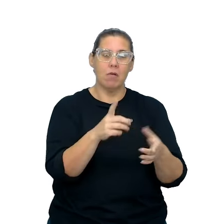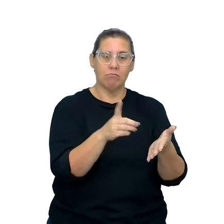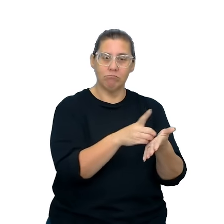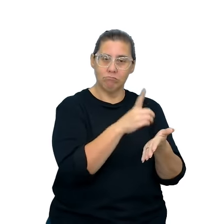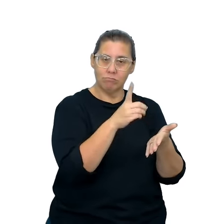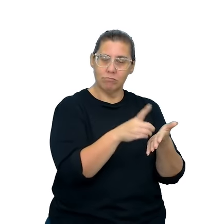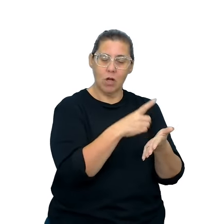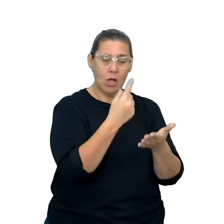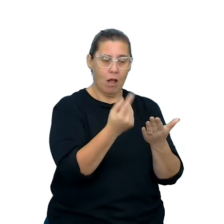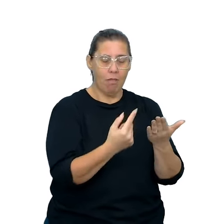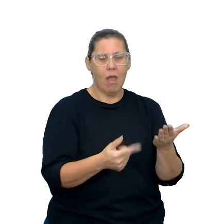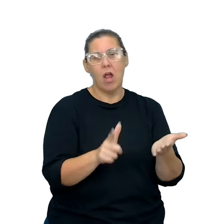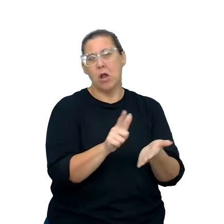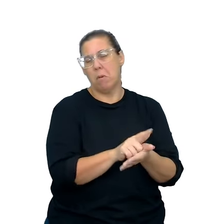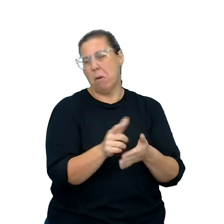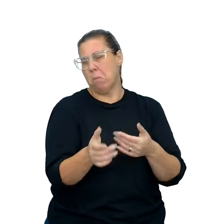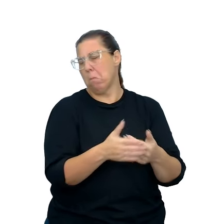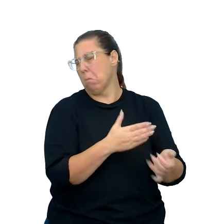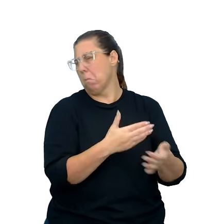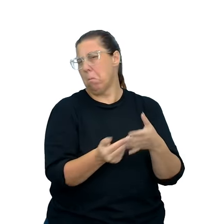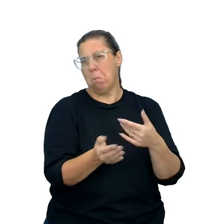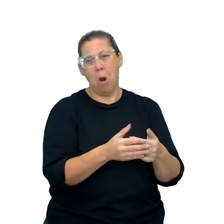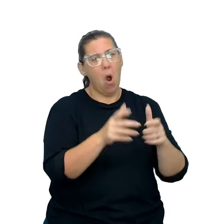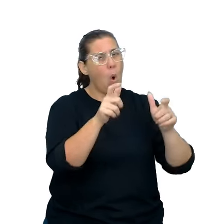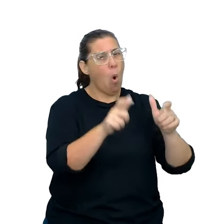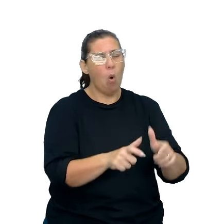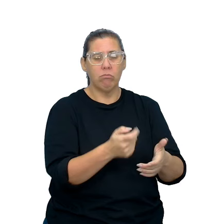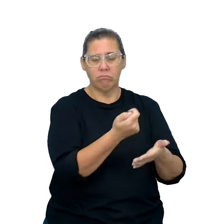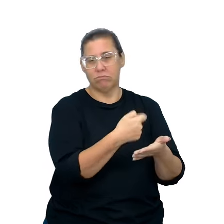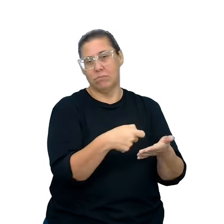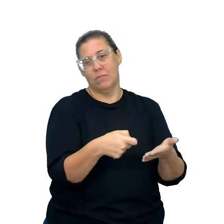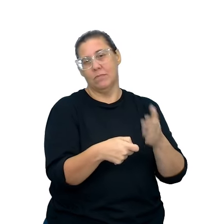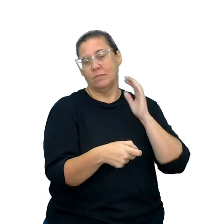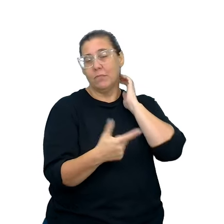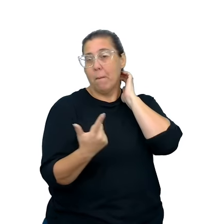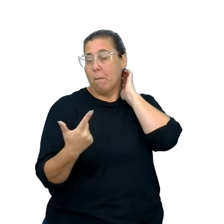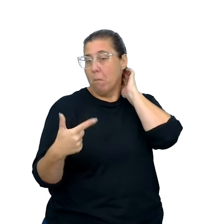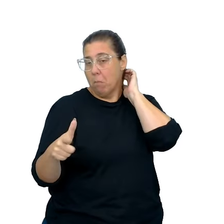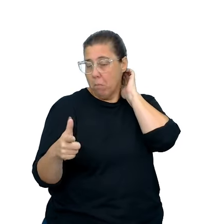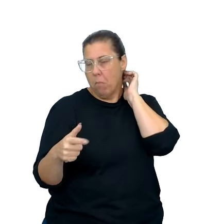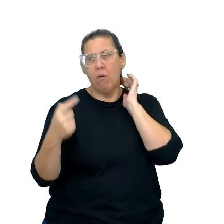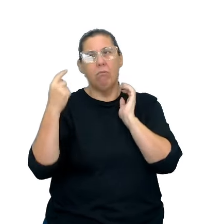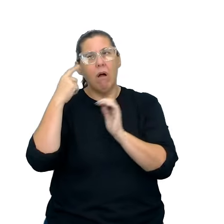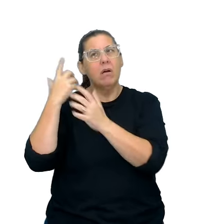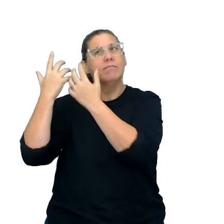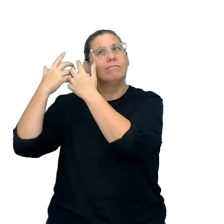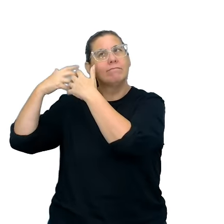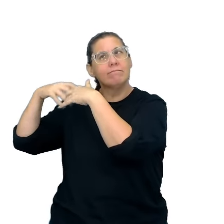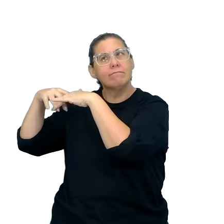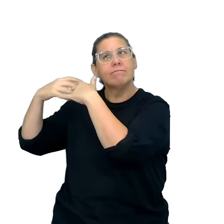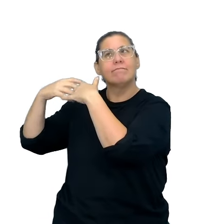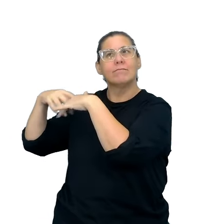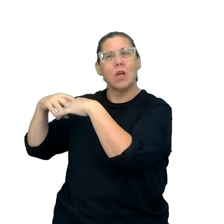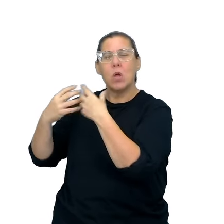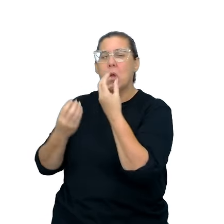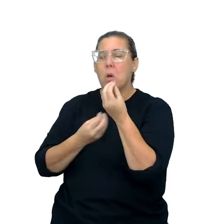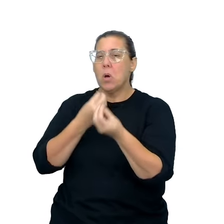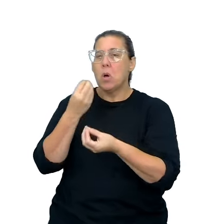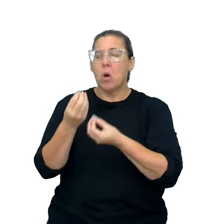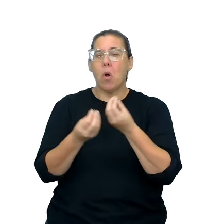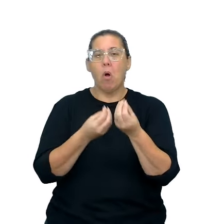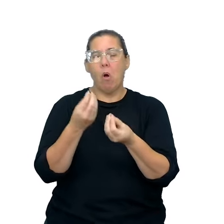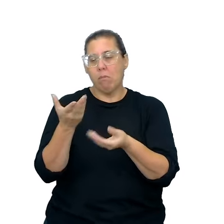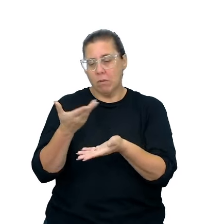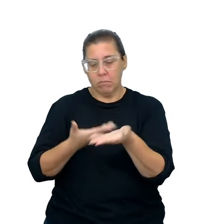bordo, cadernos, papéis, não importa aonde, né? Em seguida, reflitam sobre como trocar as suas